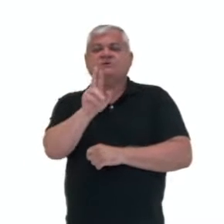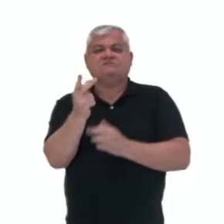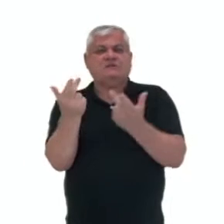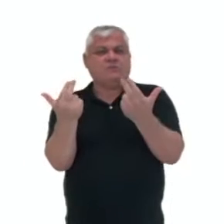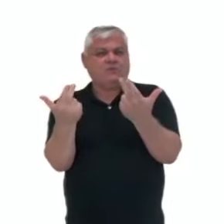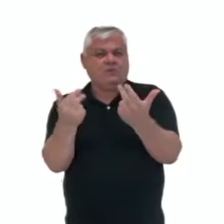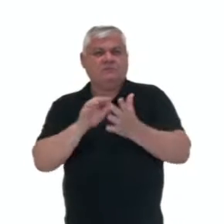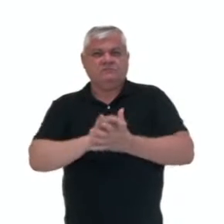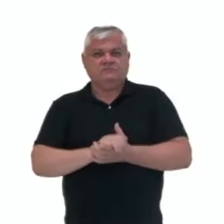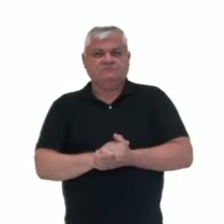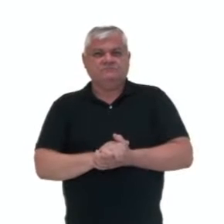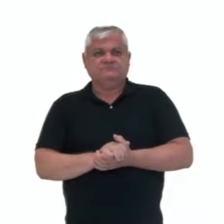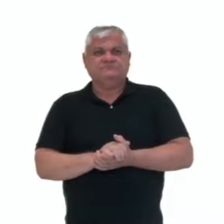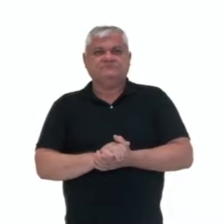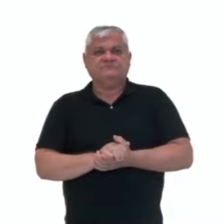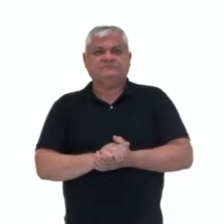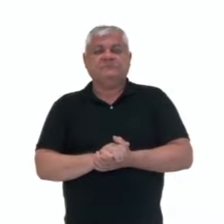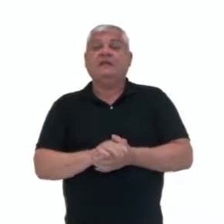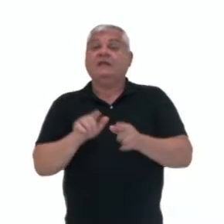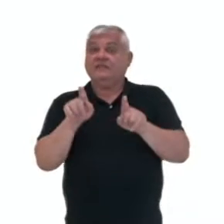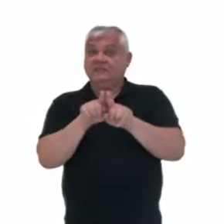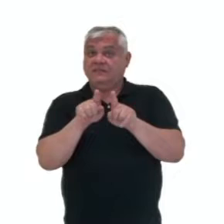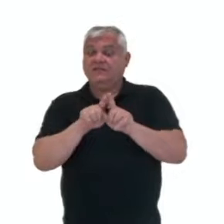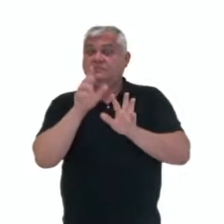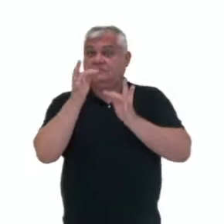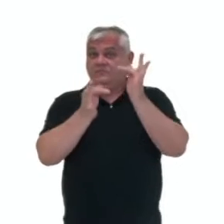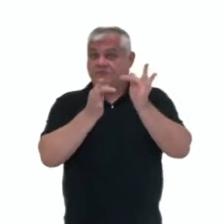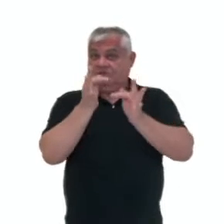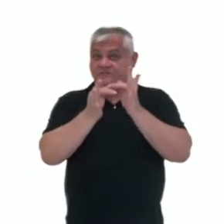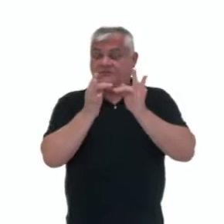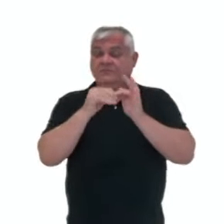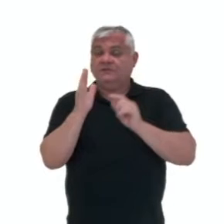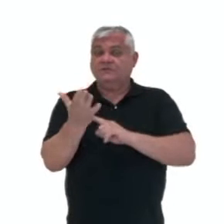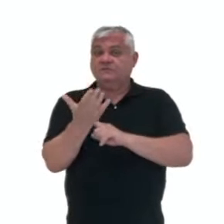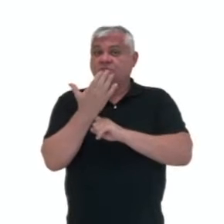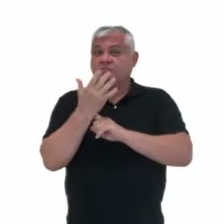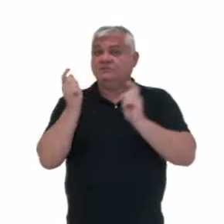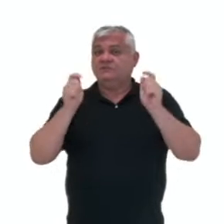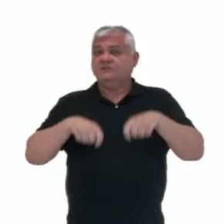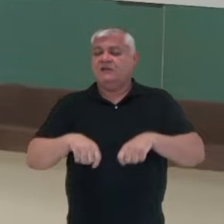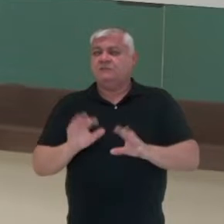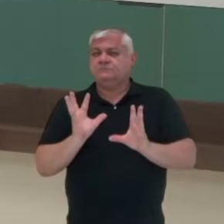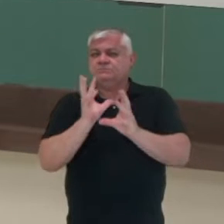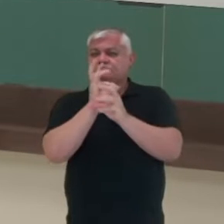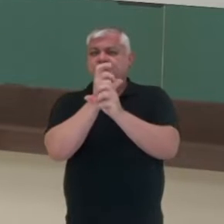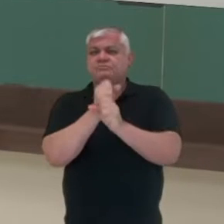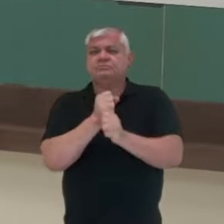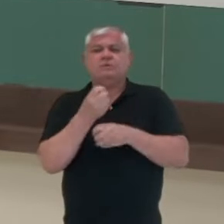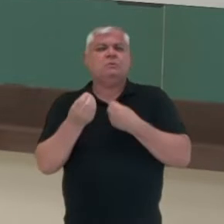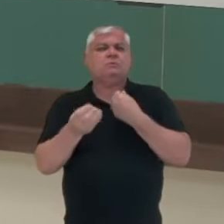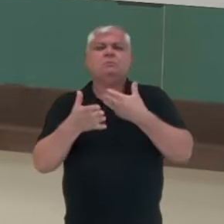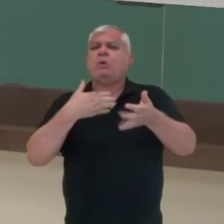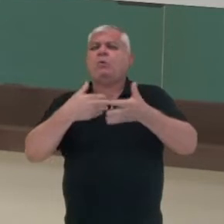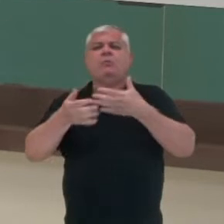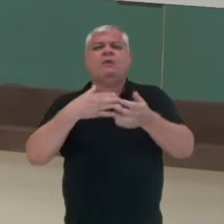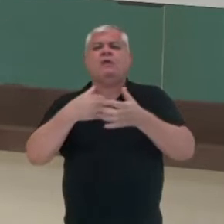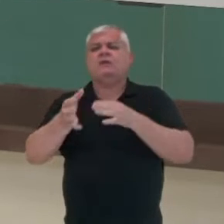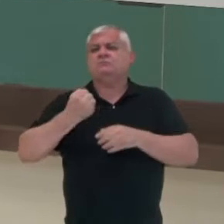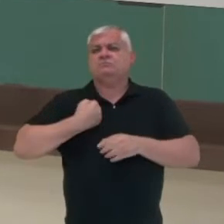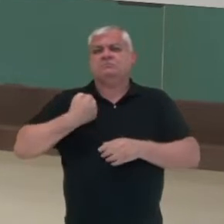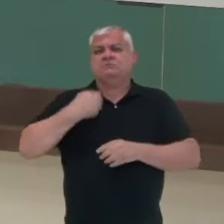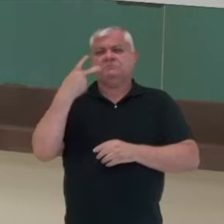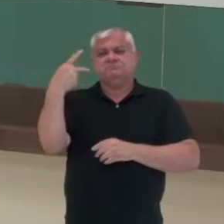quociente. E existe uma fórmula que nos permite calcular qualquer termo dessa